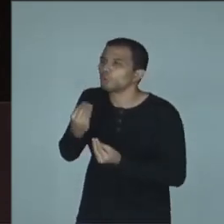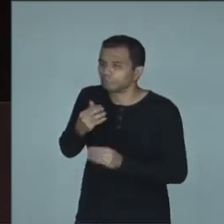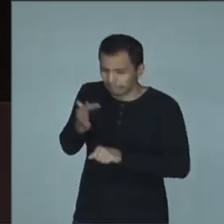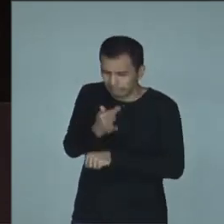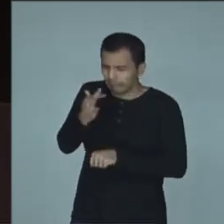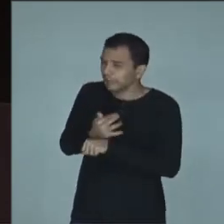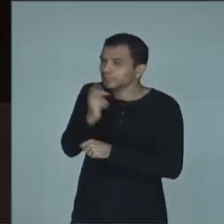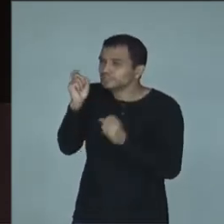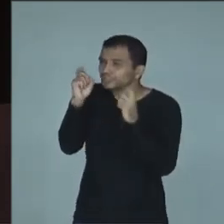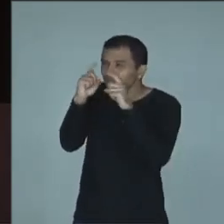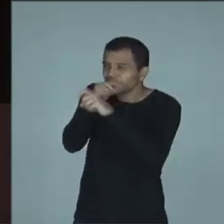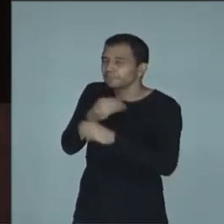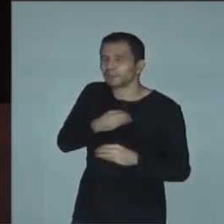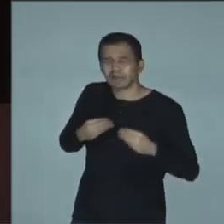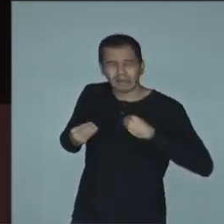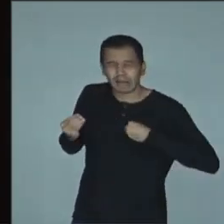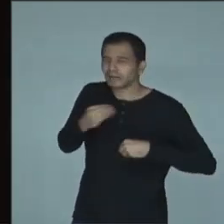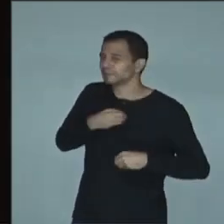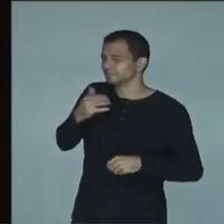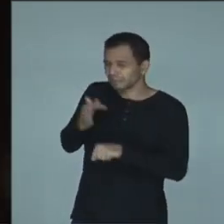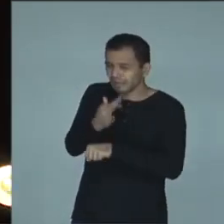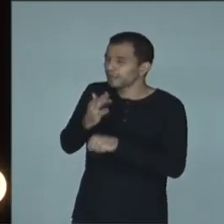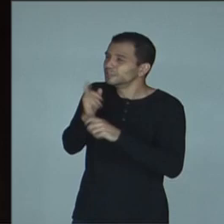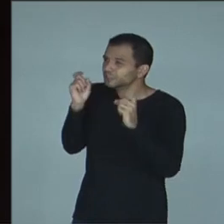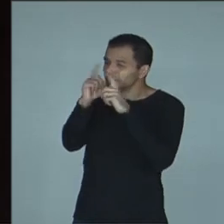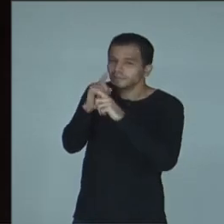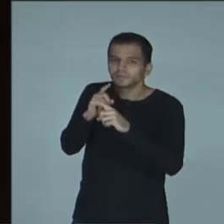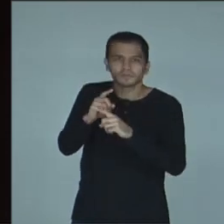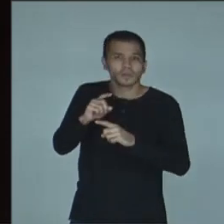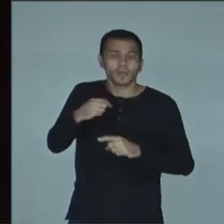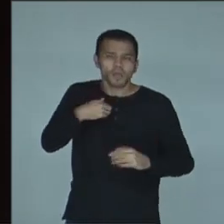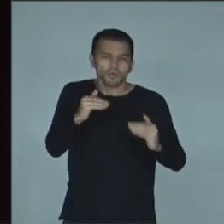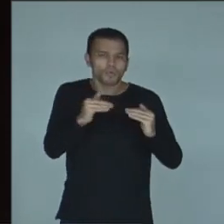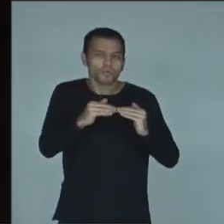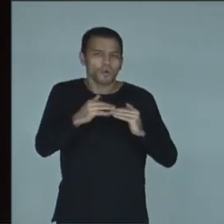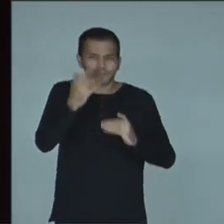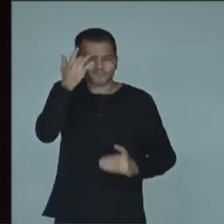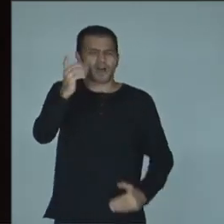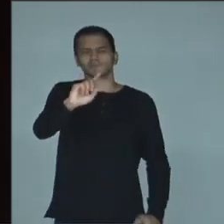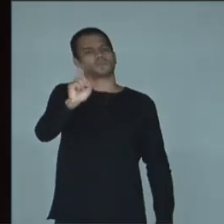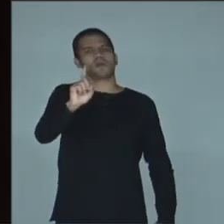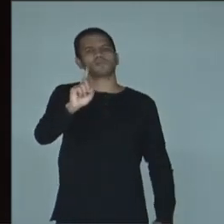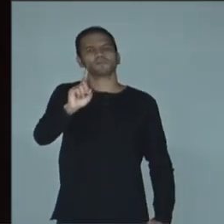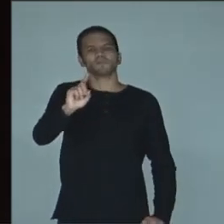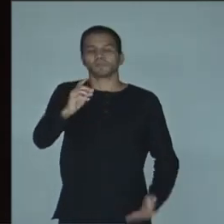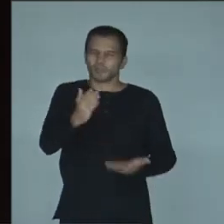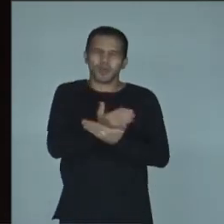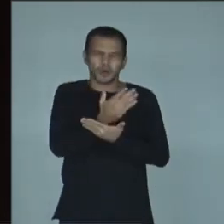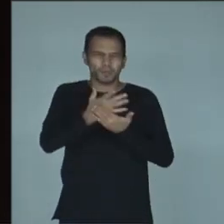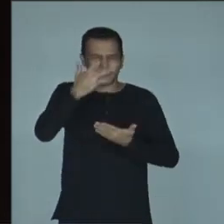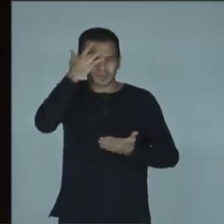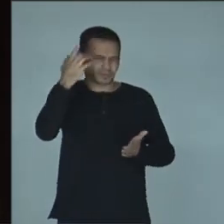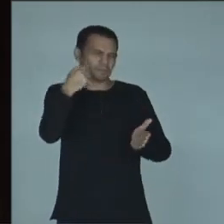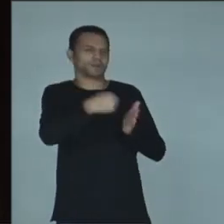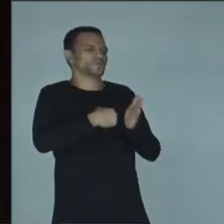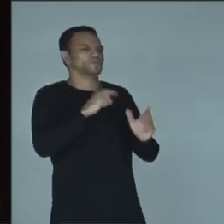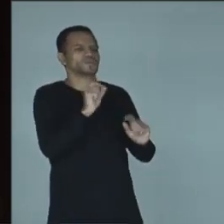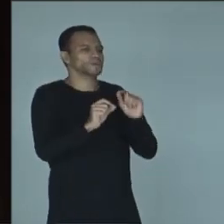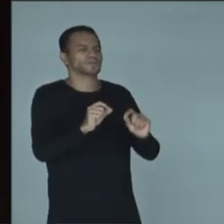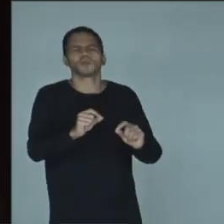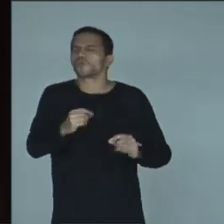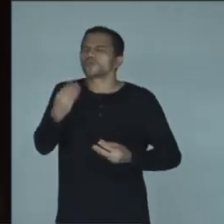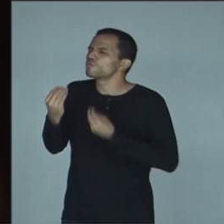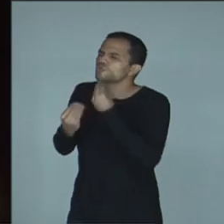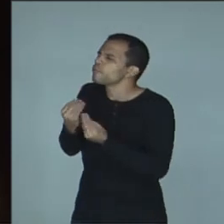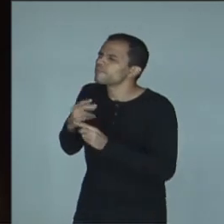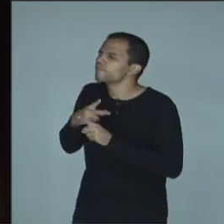é e as pessoas às vezes falam para mim pastor como é que eu penso Por exemplo